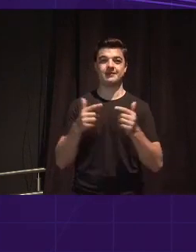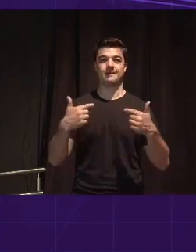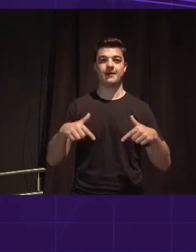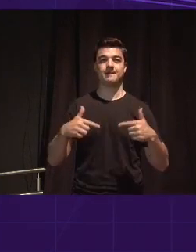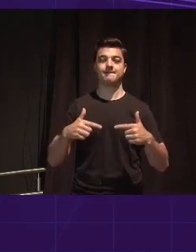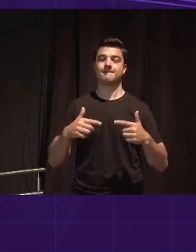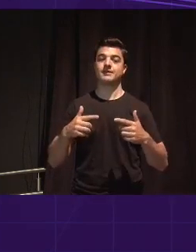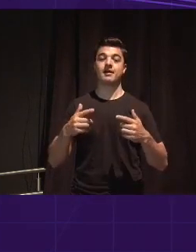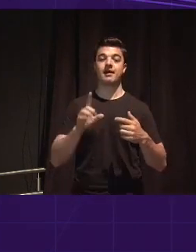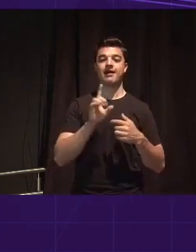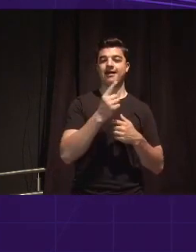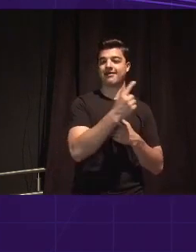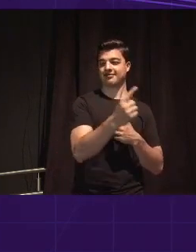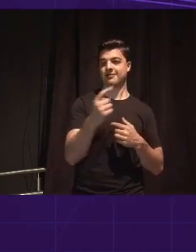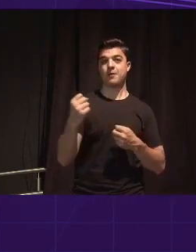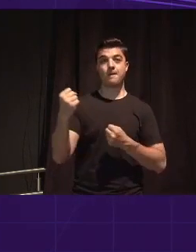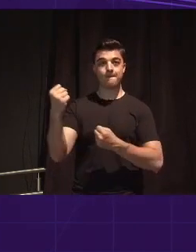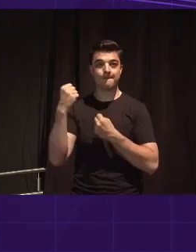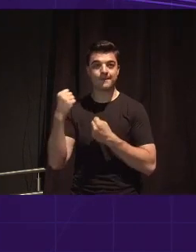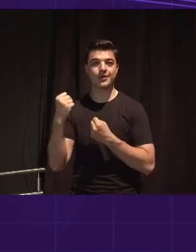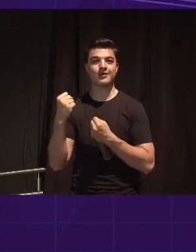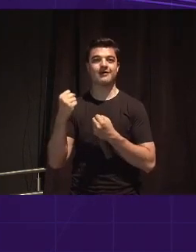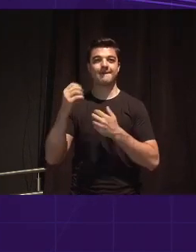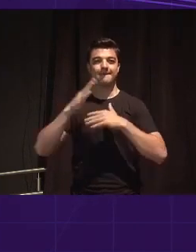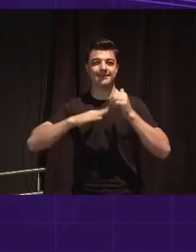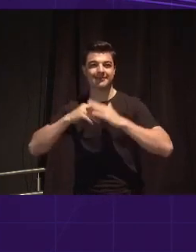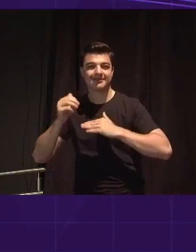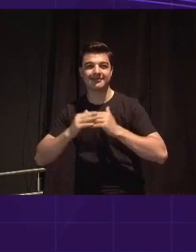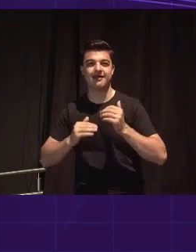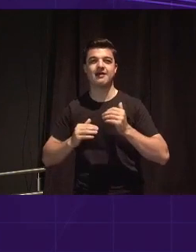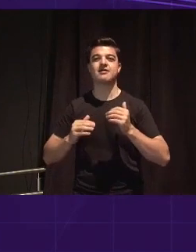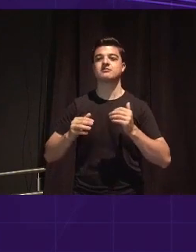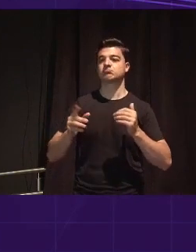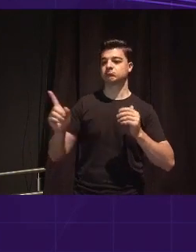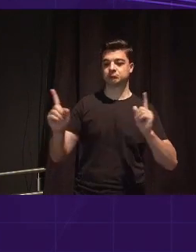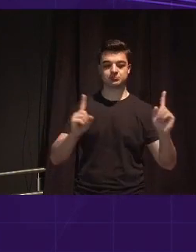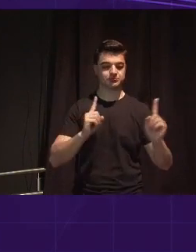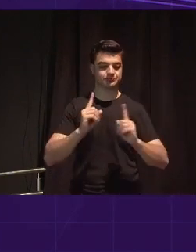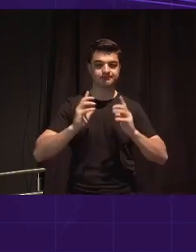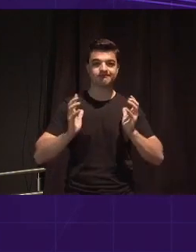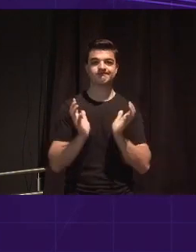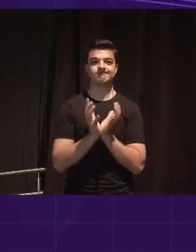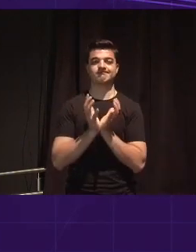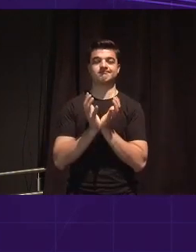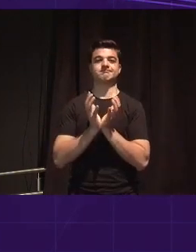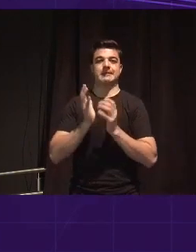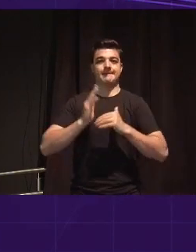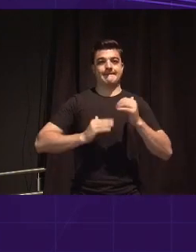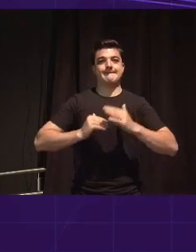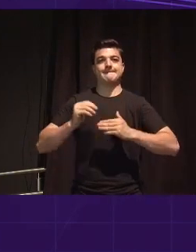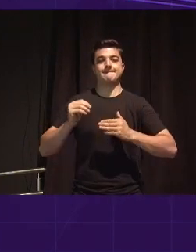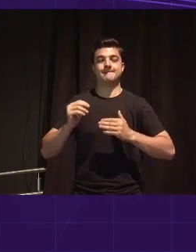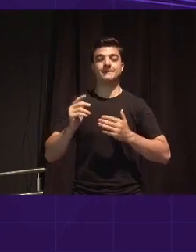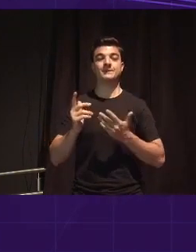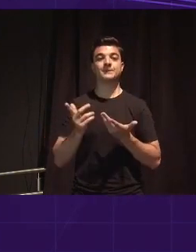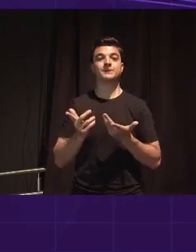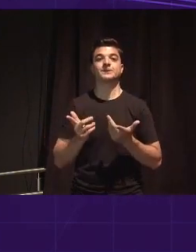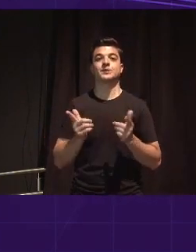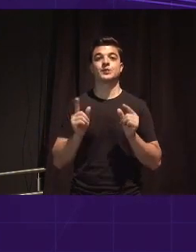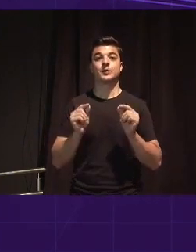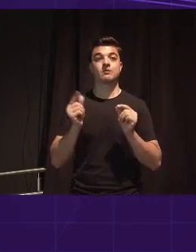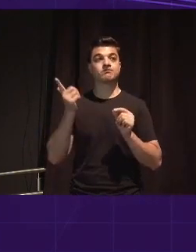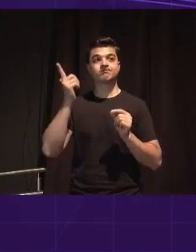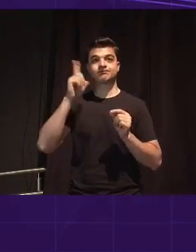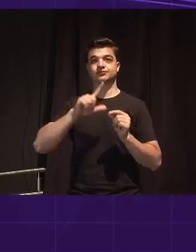engraçado como a gente começou a ouvir, porque a gente, como trata esse tema desde o início do ano, essa rixa, que eu não